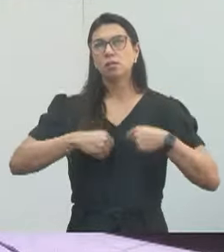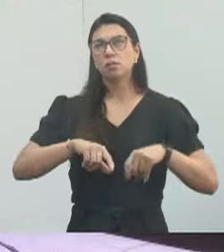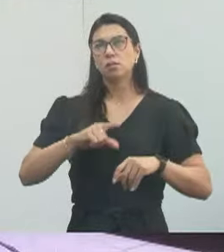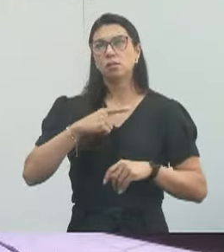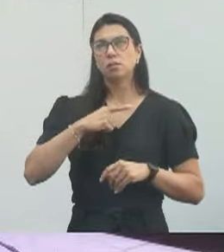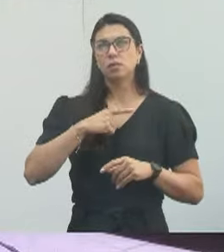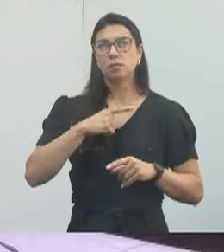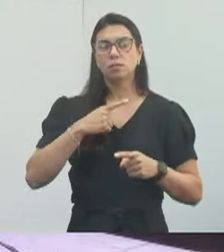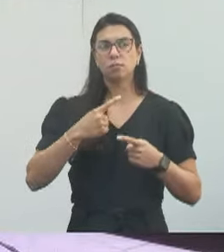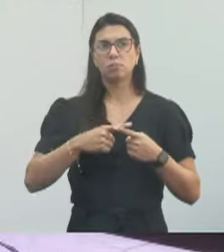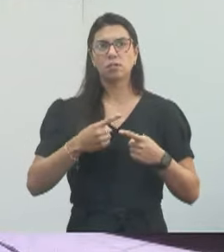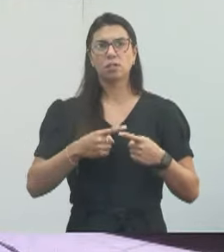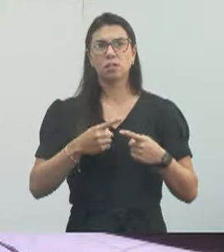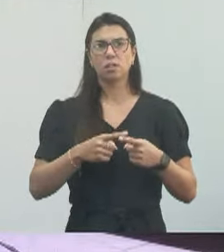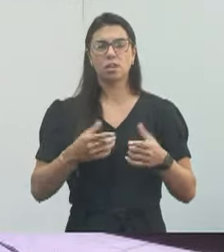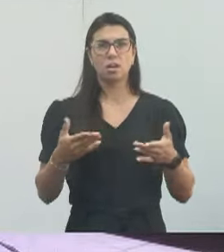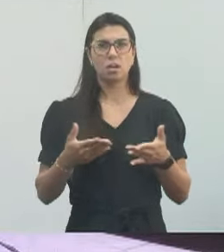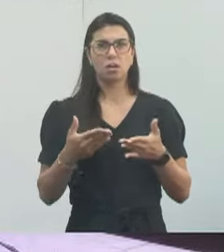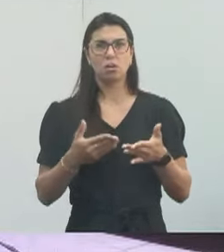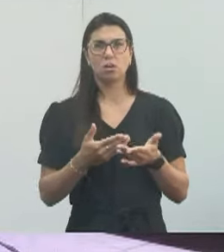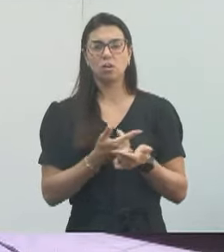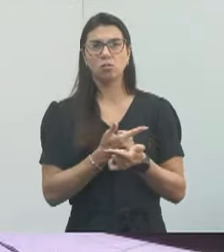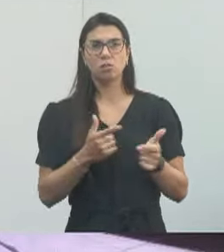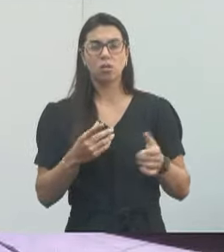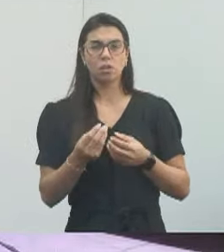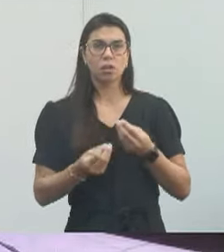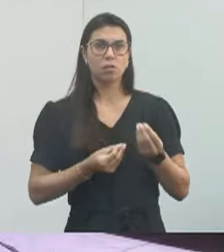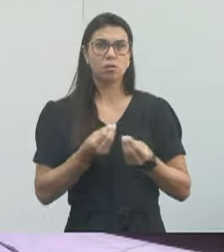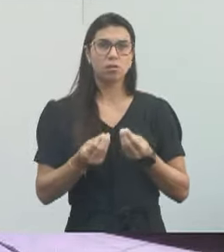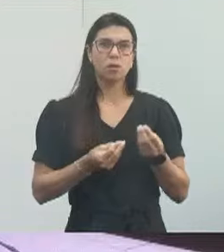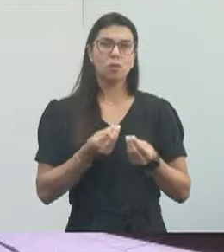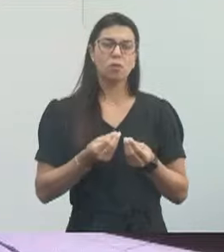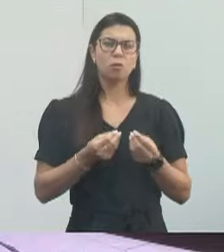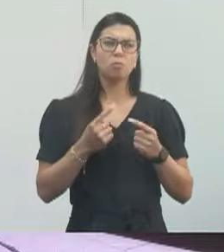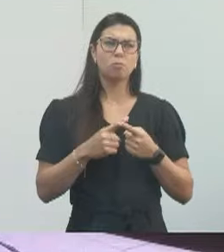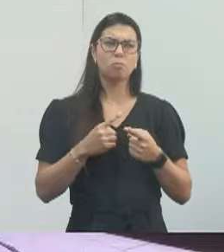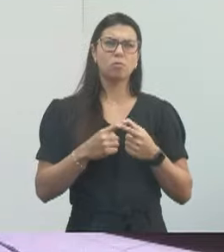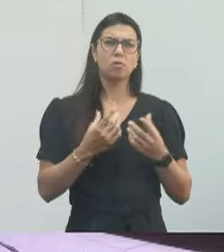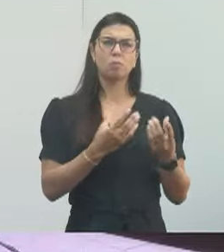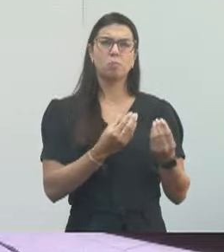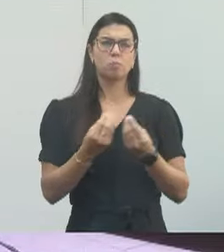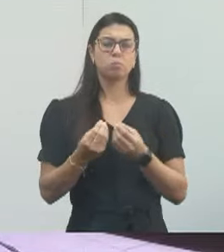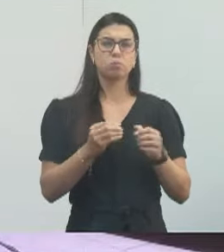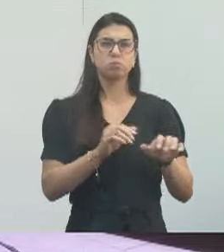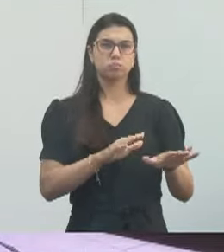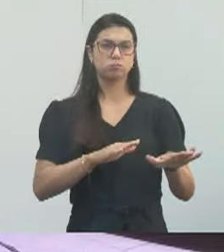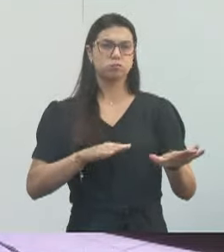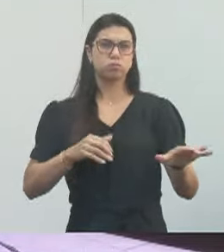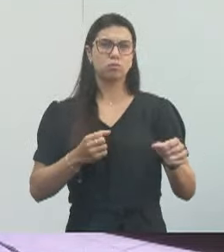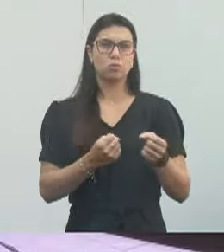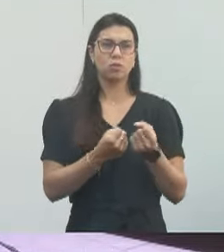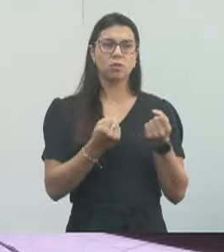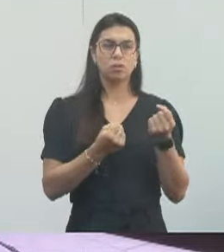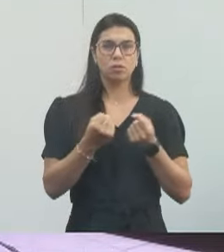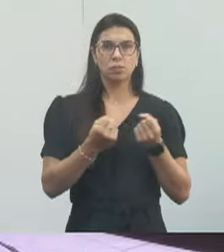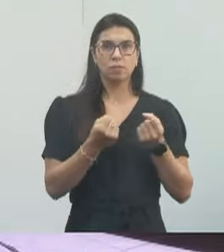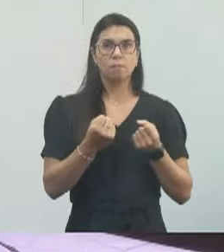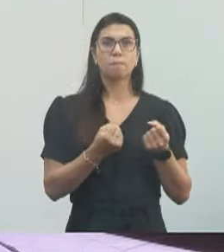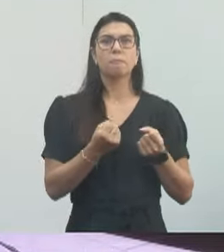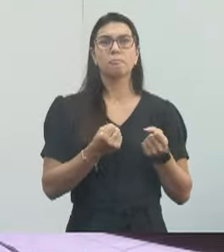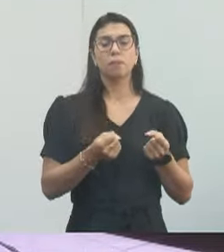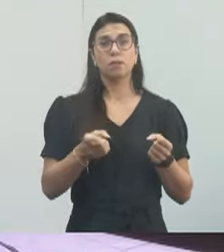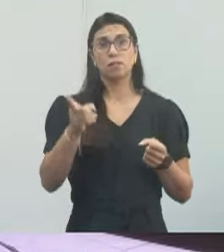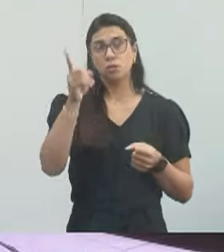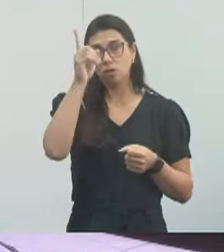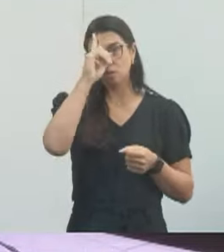fechado ali a saída e não tá tendo condições não tá tendo vazão para o fluxo de trânsito ali da saída e tá caus congestionando todo